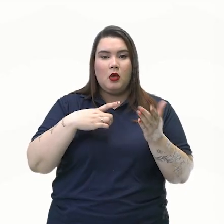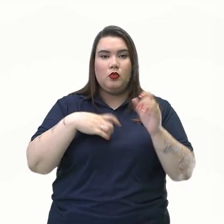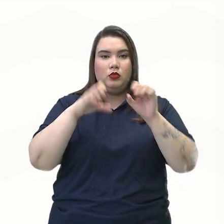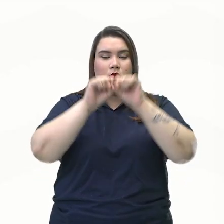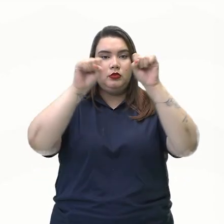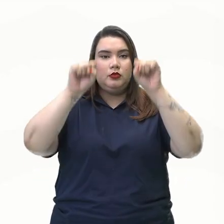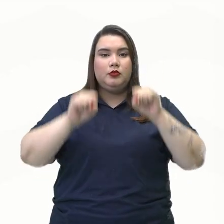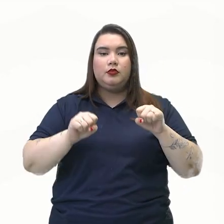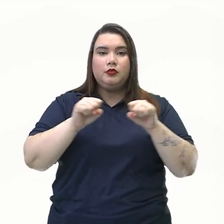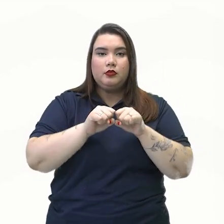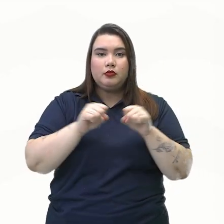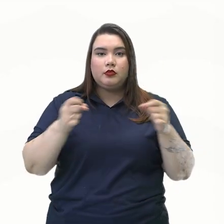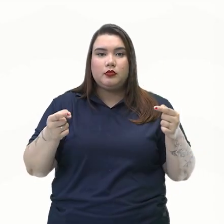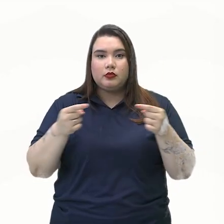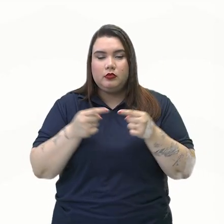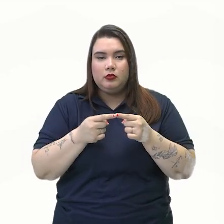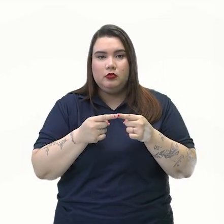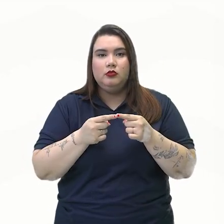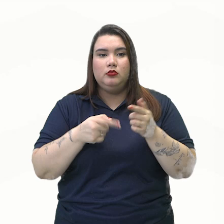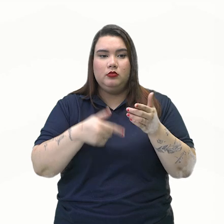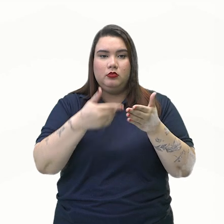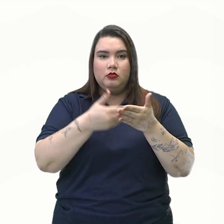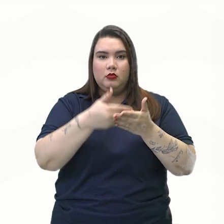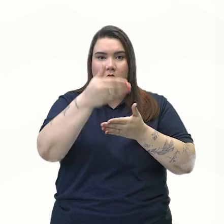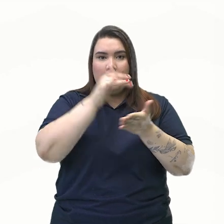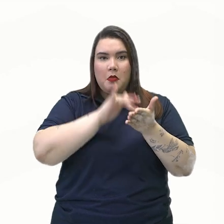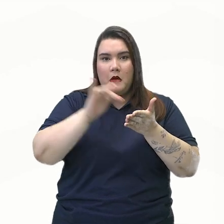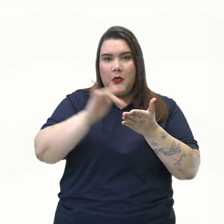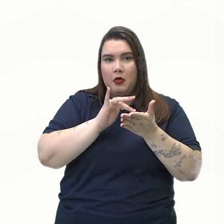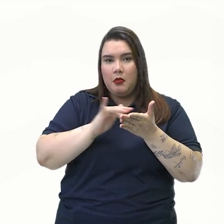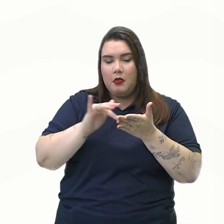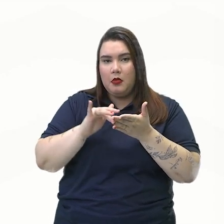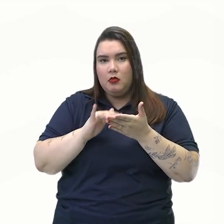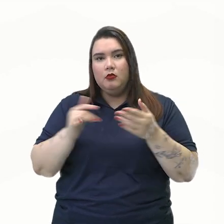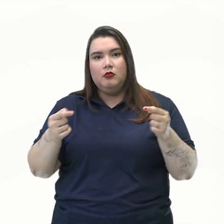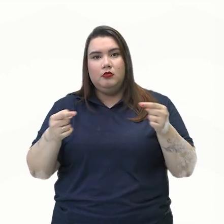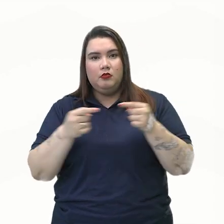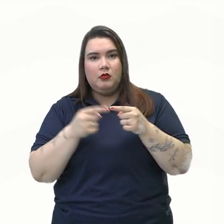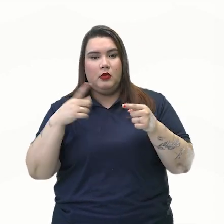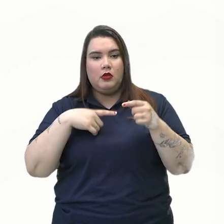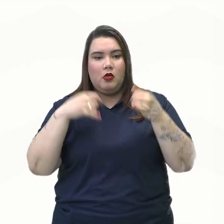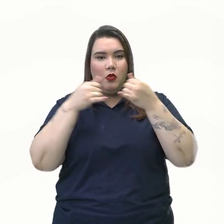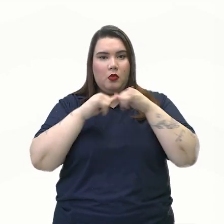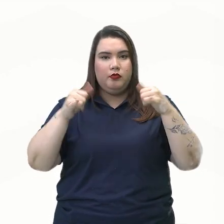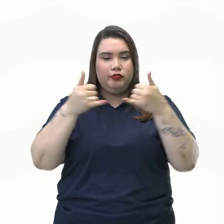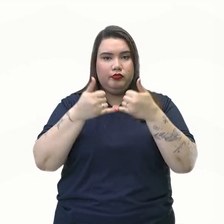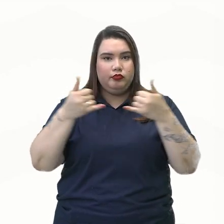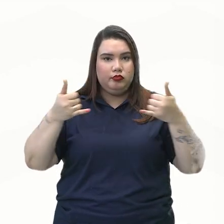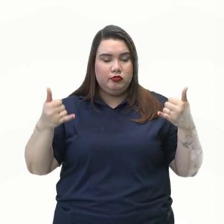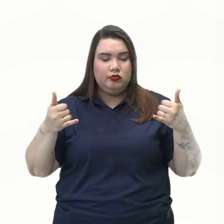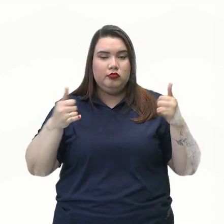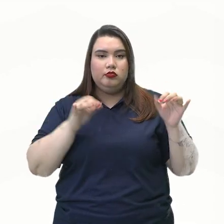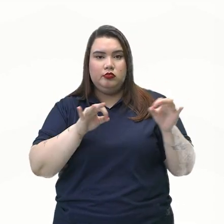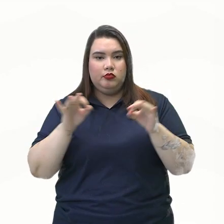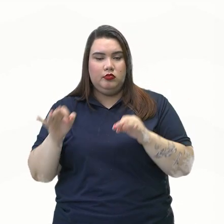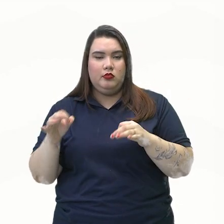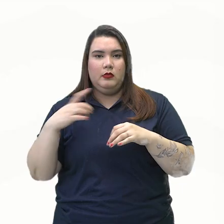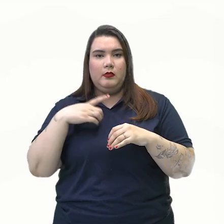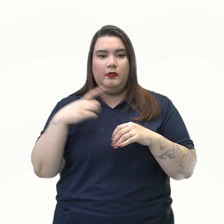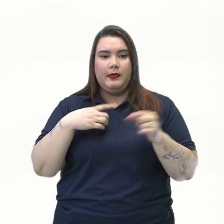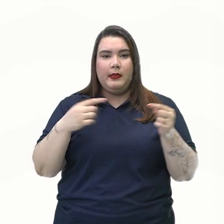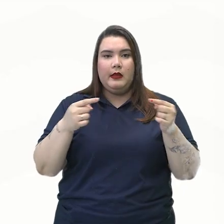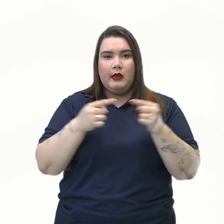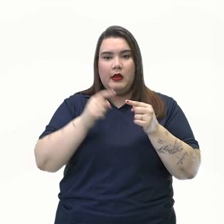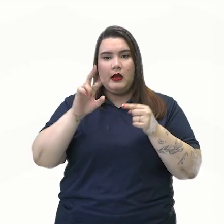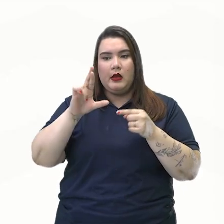né? Que lê esse toque, né? Porque cada toque gera uma corrente elétrica diferente, né? Gera uma